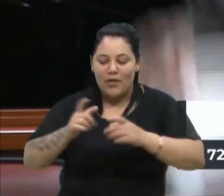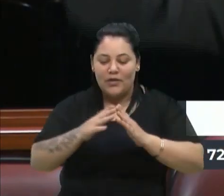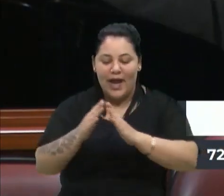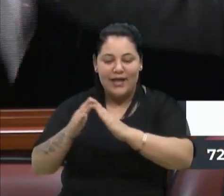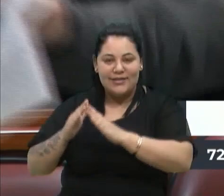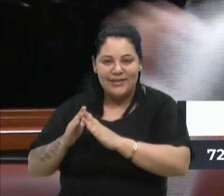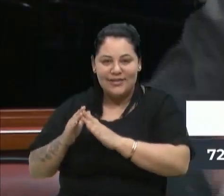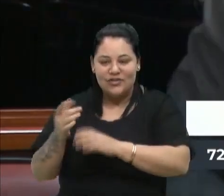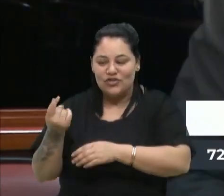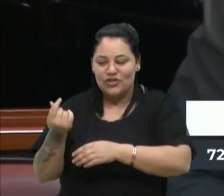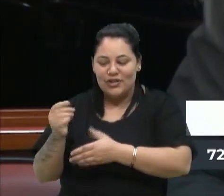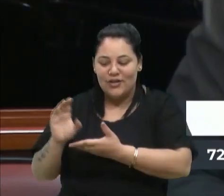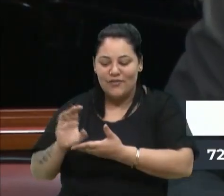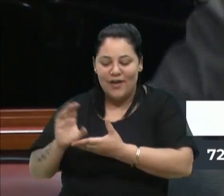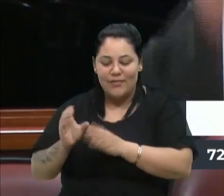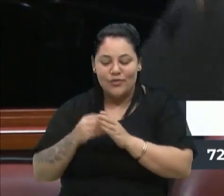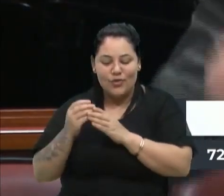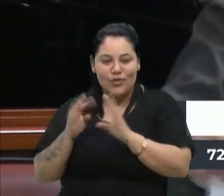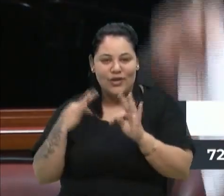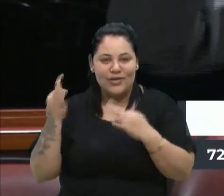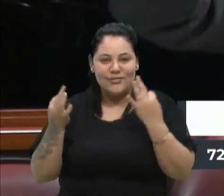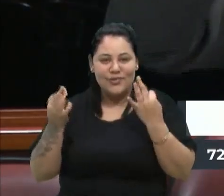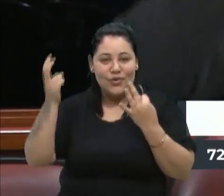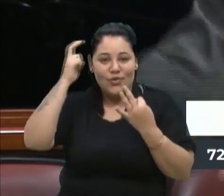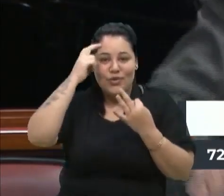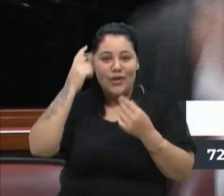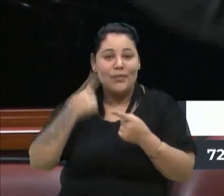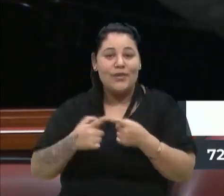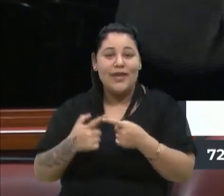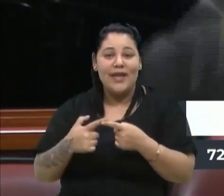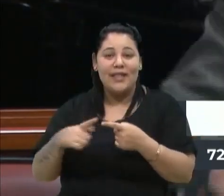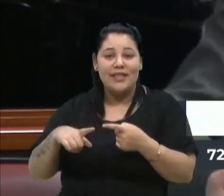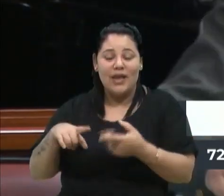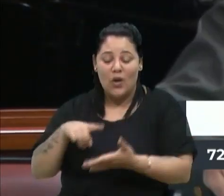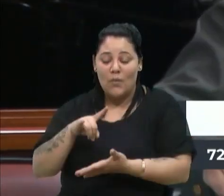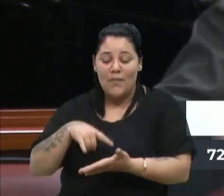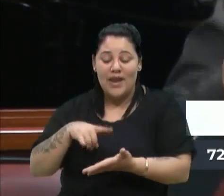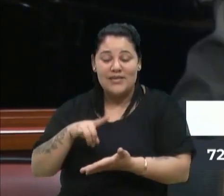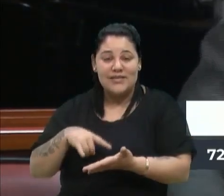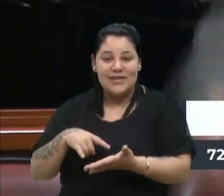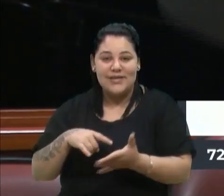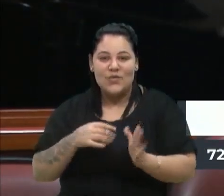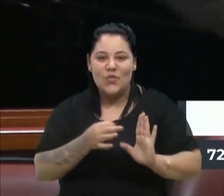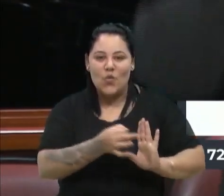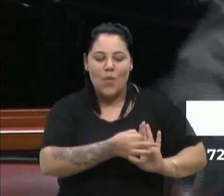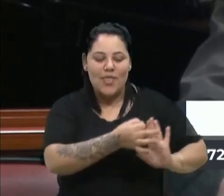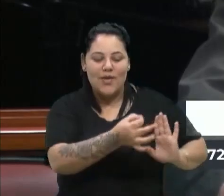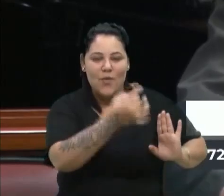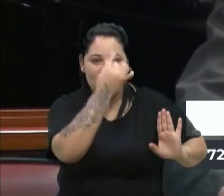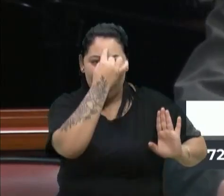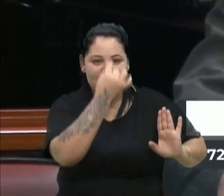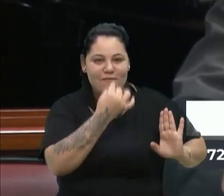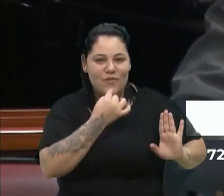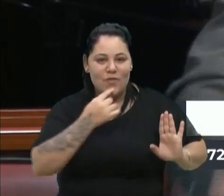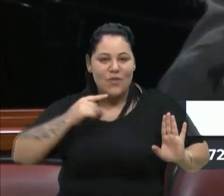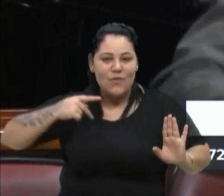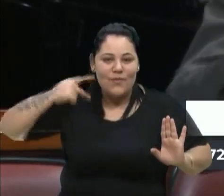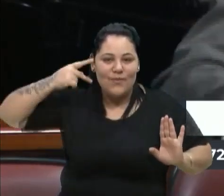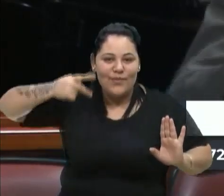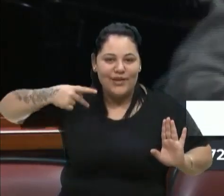turismo, de questões para a cultura, porque se traz um parecer opinativo, com caráter político,